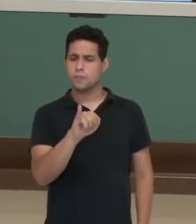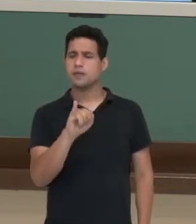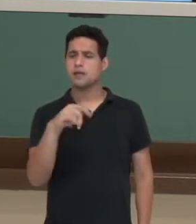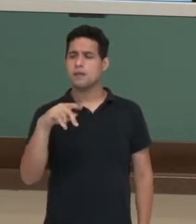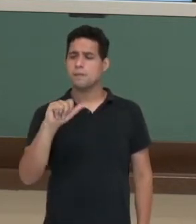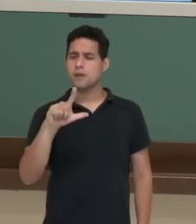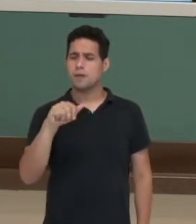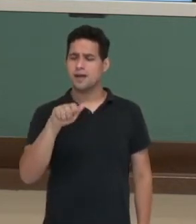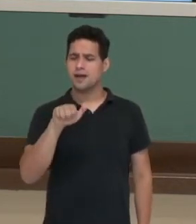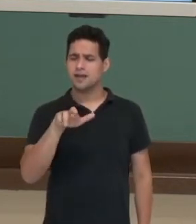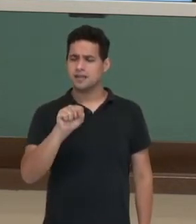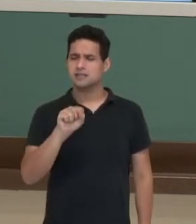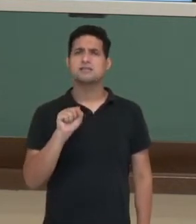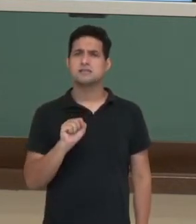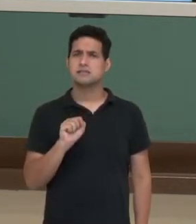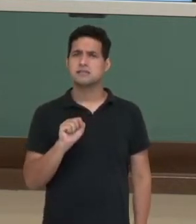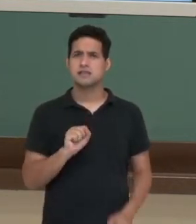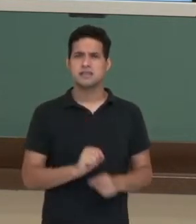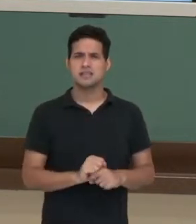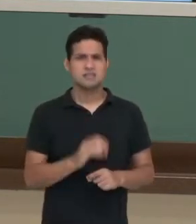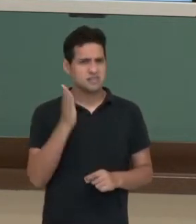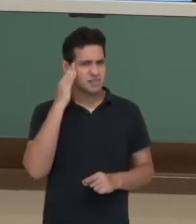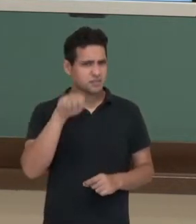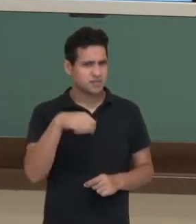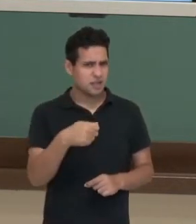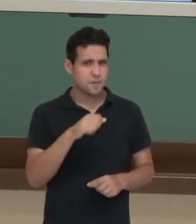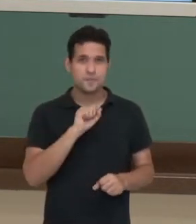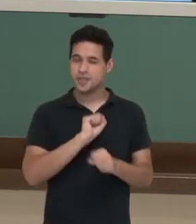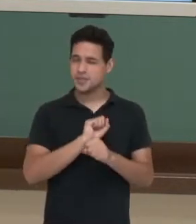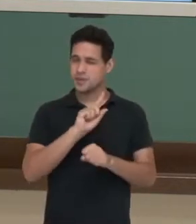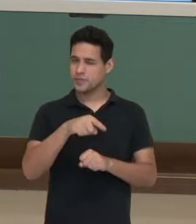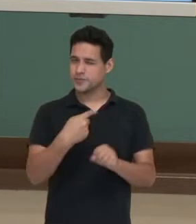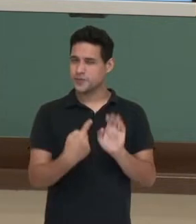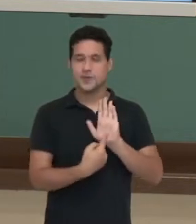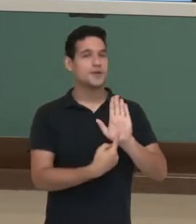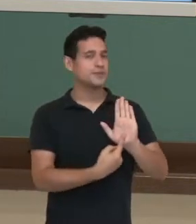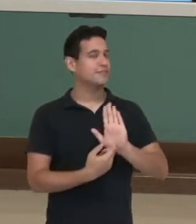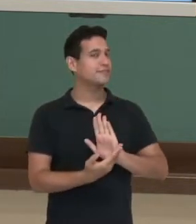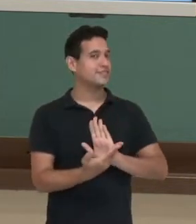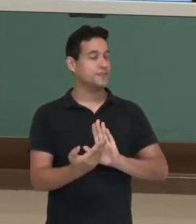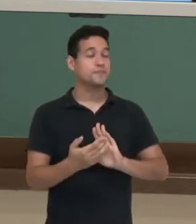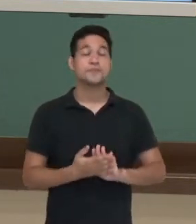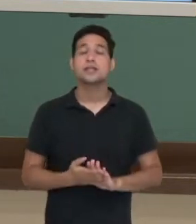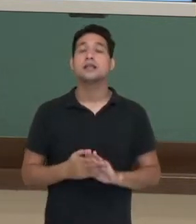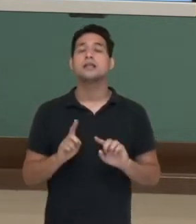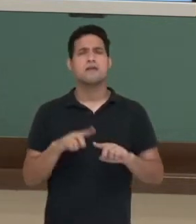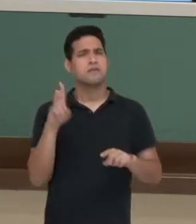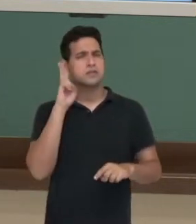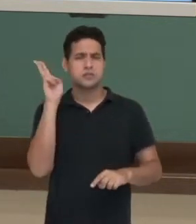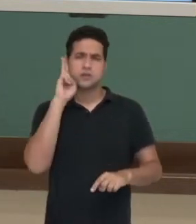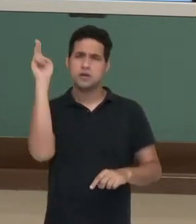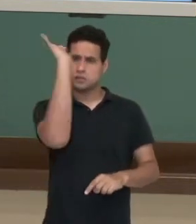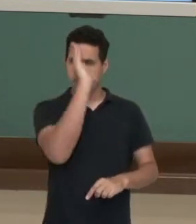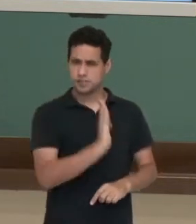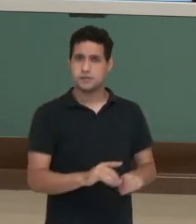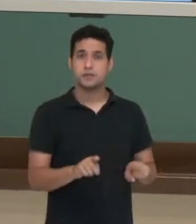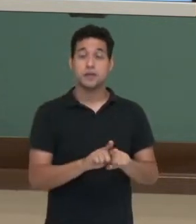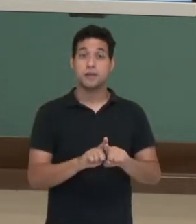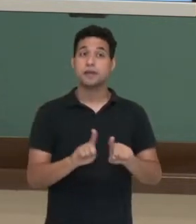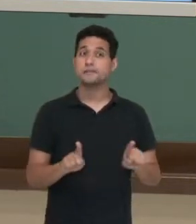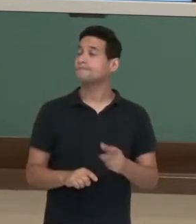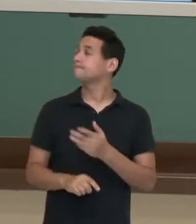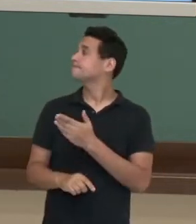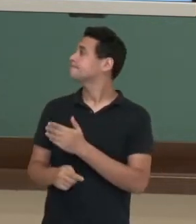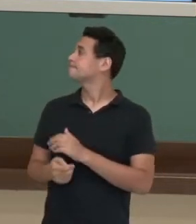a história faz parte da nossa história, a história do Brasil. Aqui,